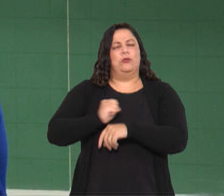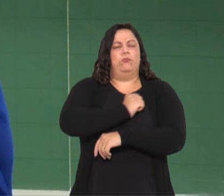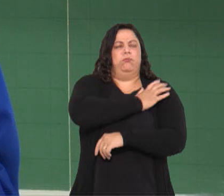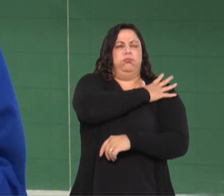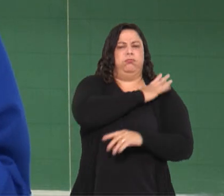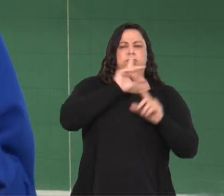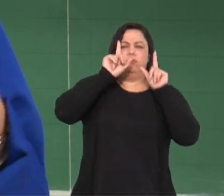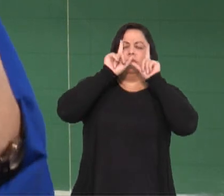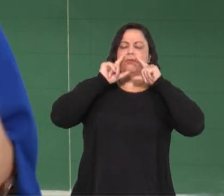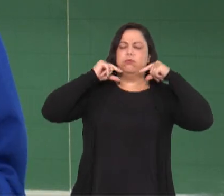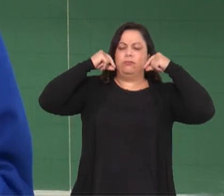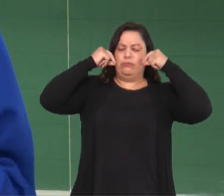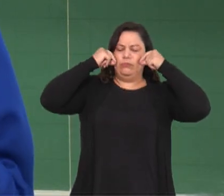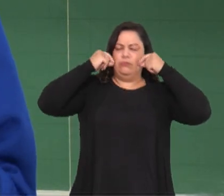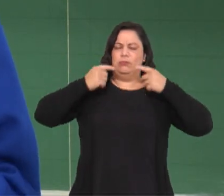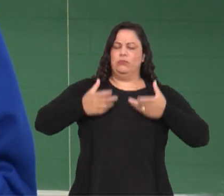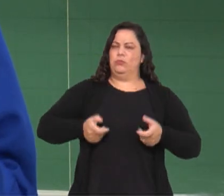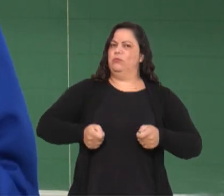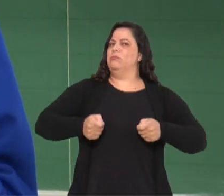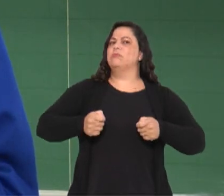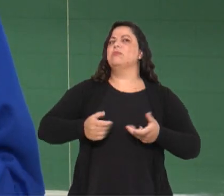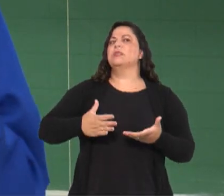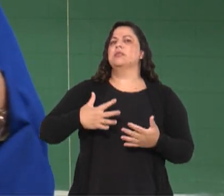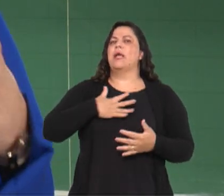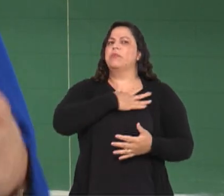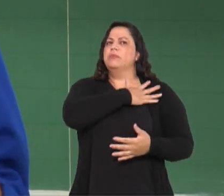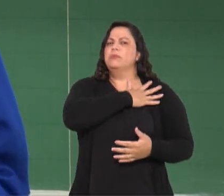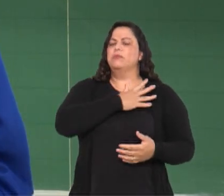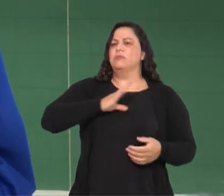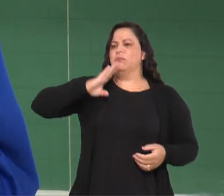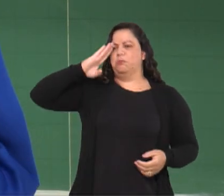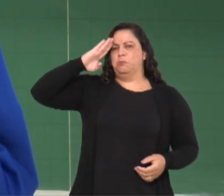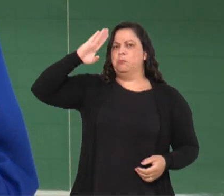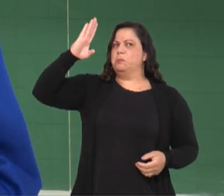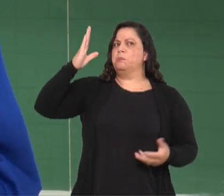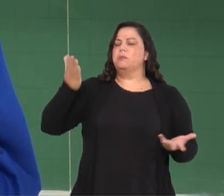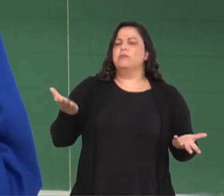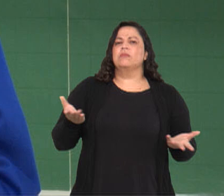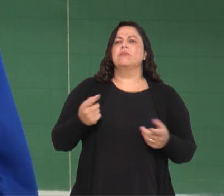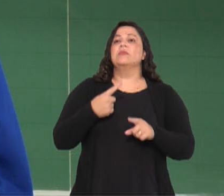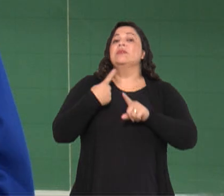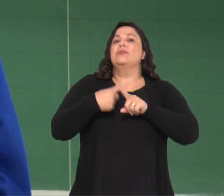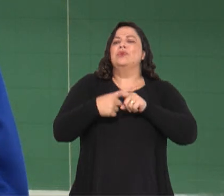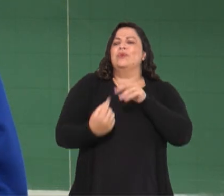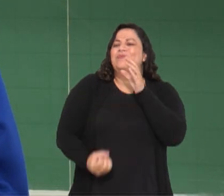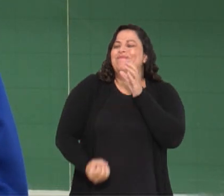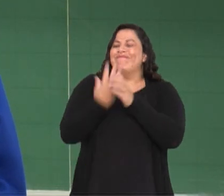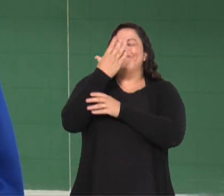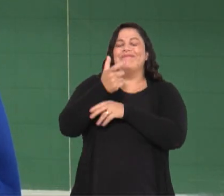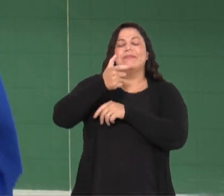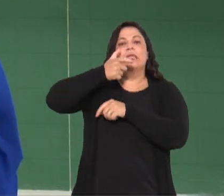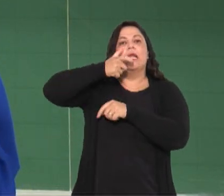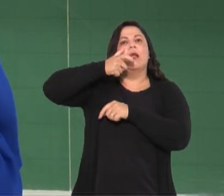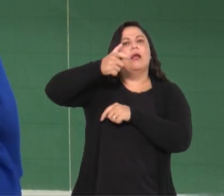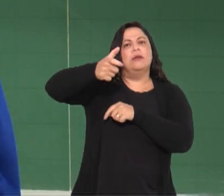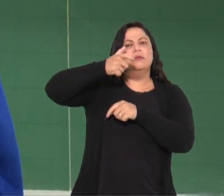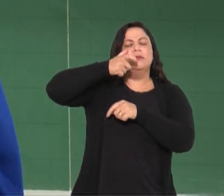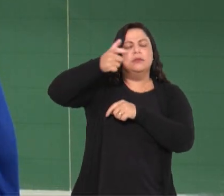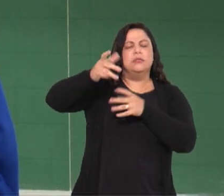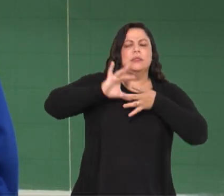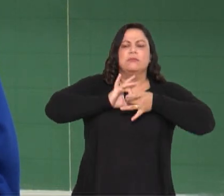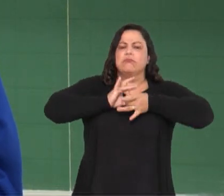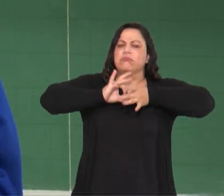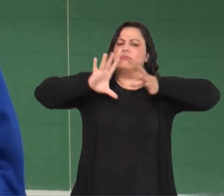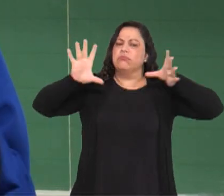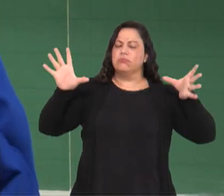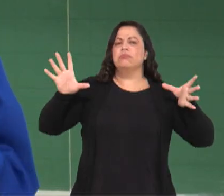erva mate. Por que era importante essa classe política? Porque a partir dali começou-se a despertar um interesse para a independência